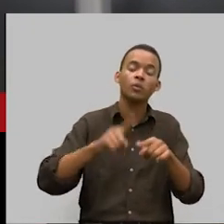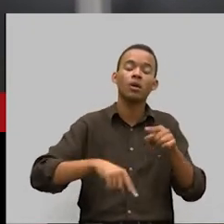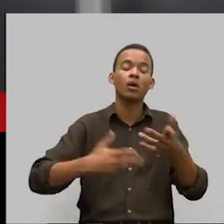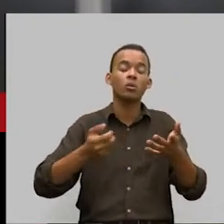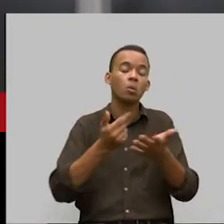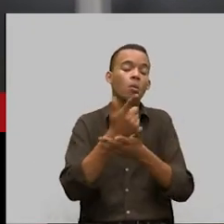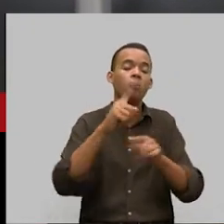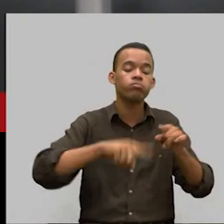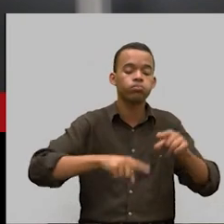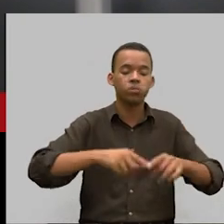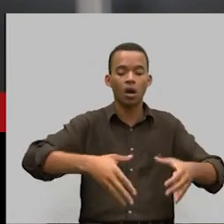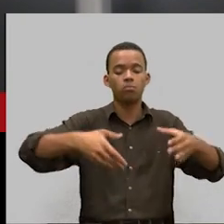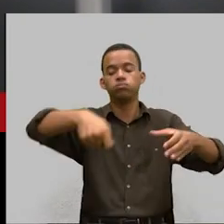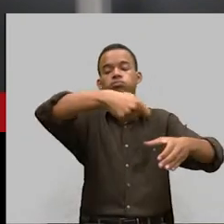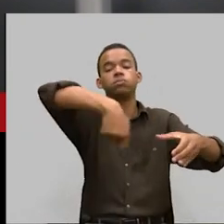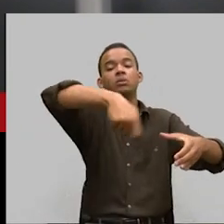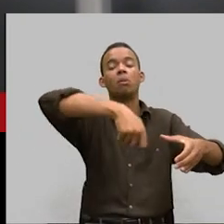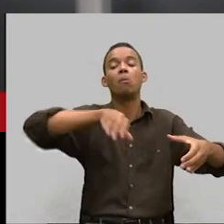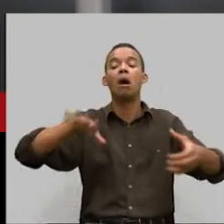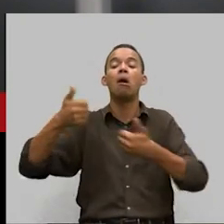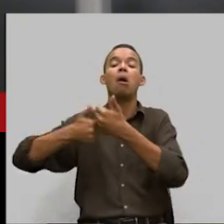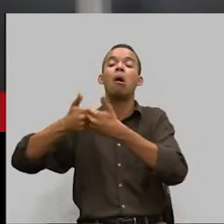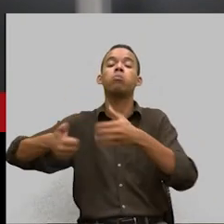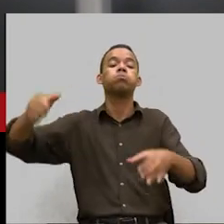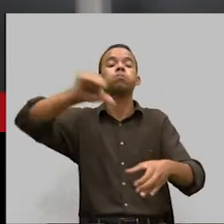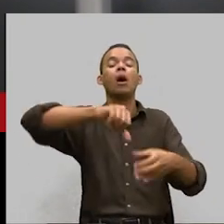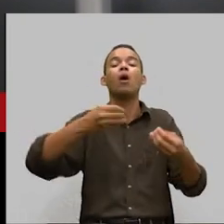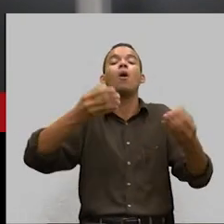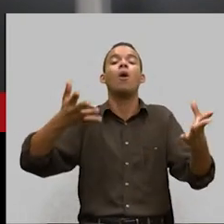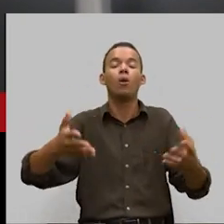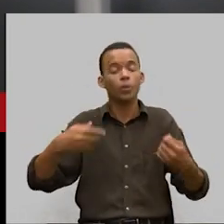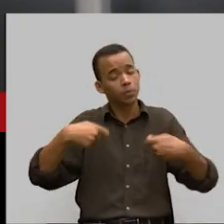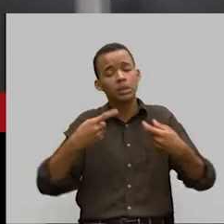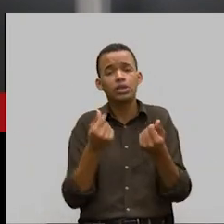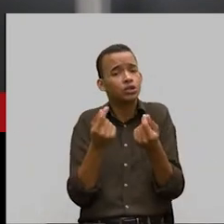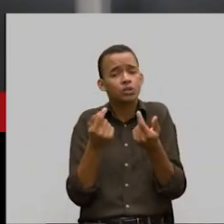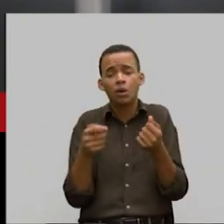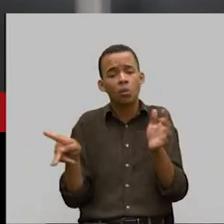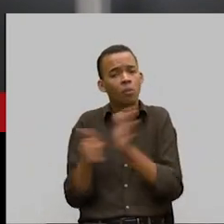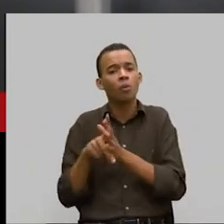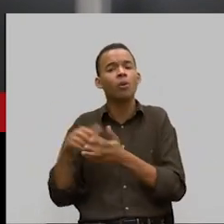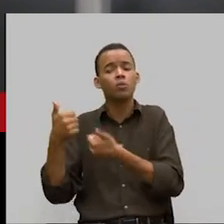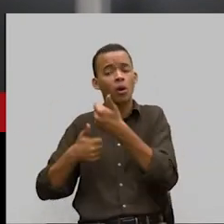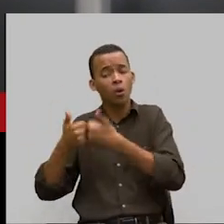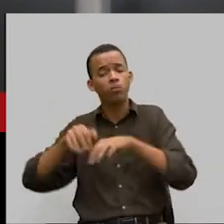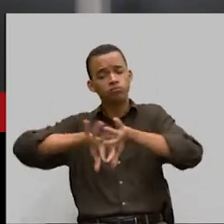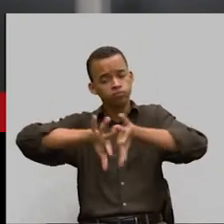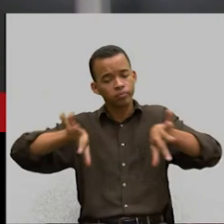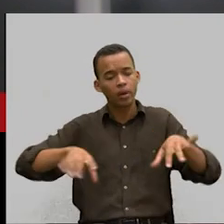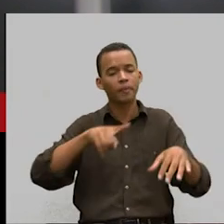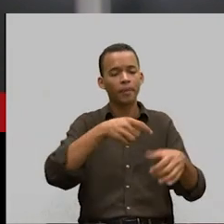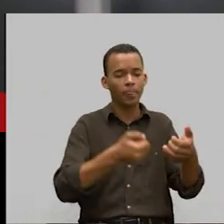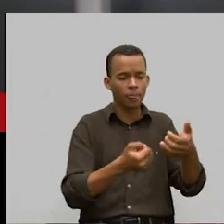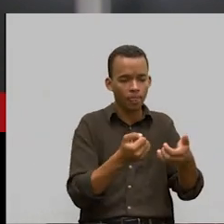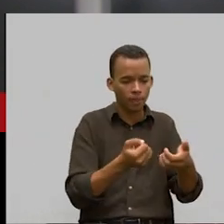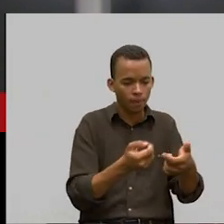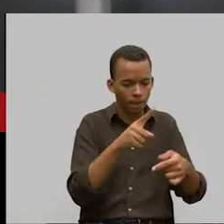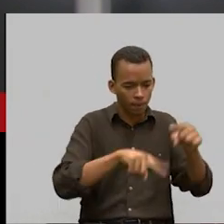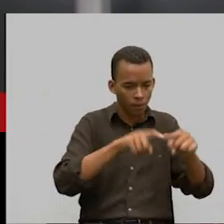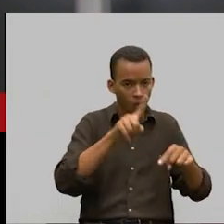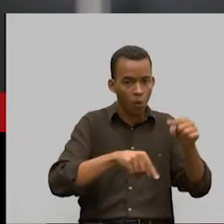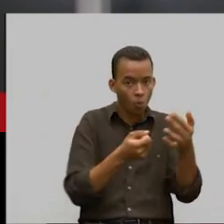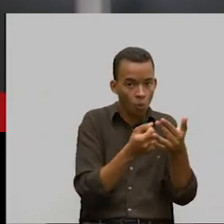sendo que não Ten o dinheiro para comprar o arroz é uma coisa completamente diferente então nós temos é que